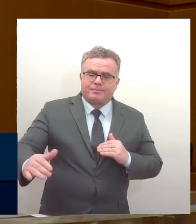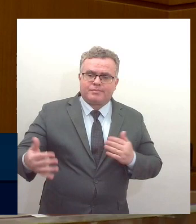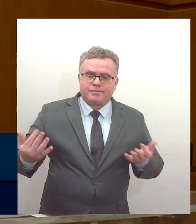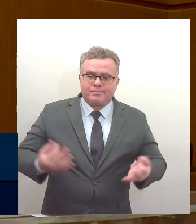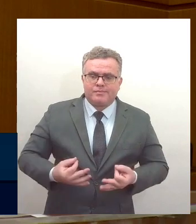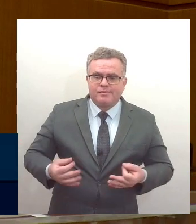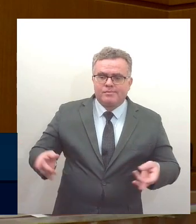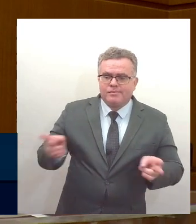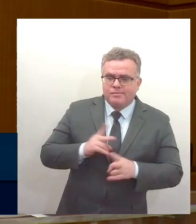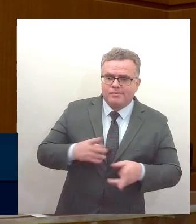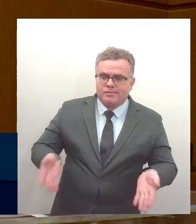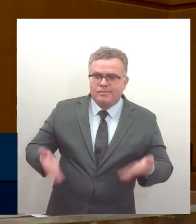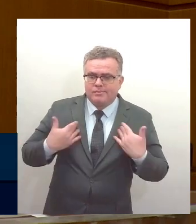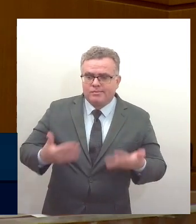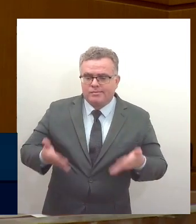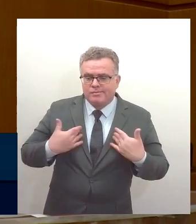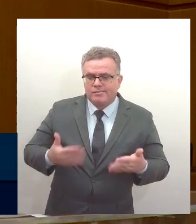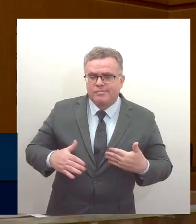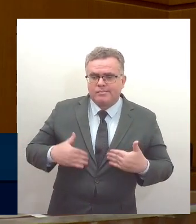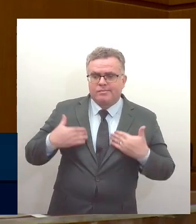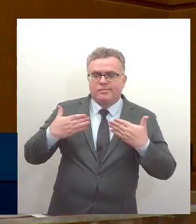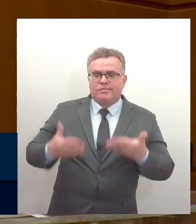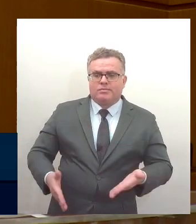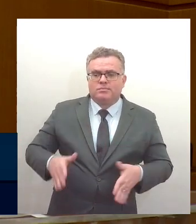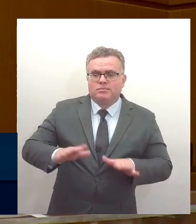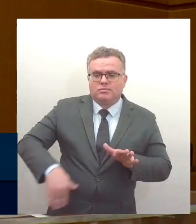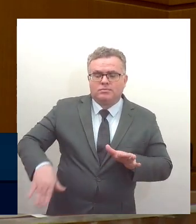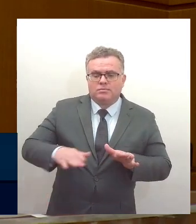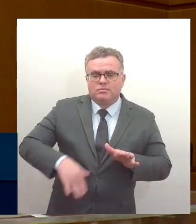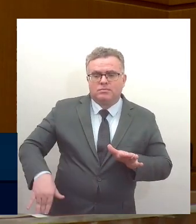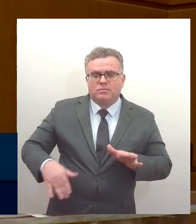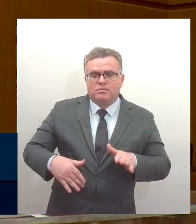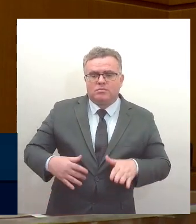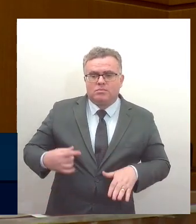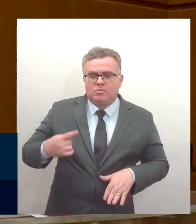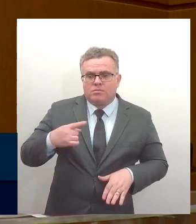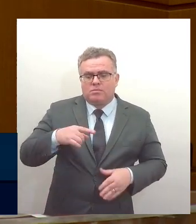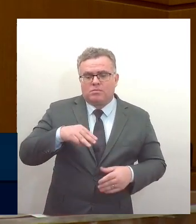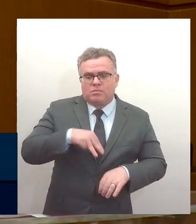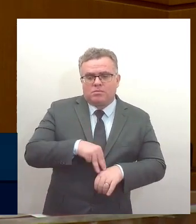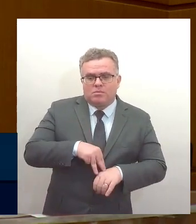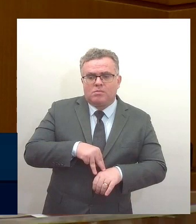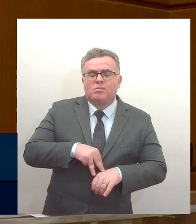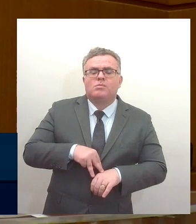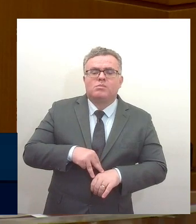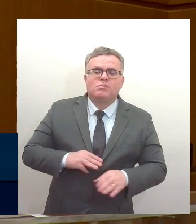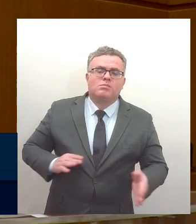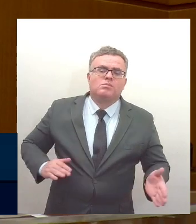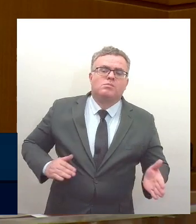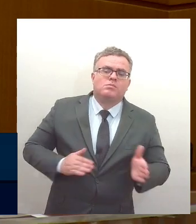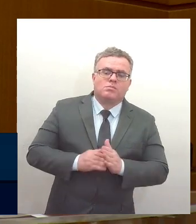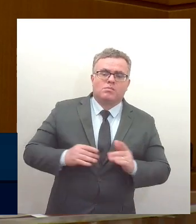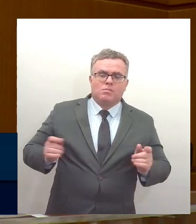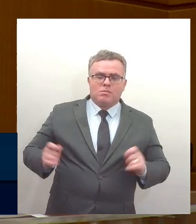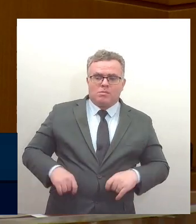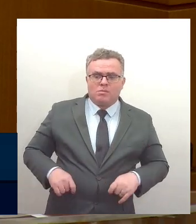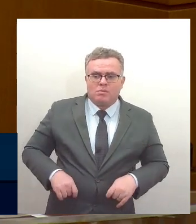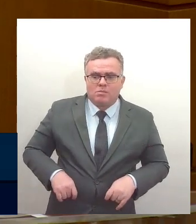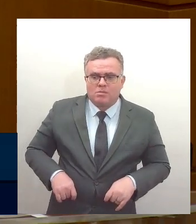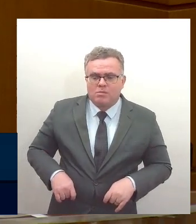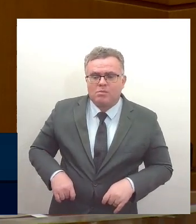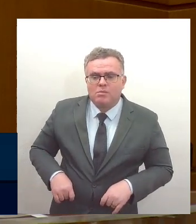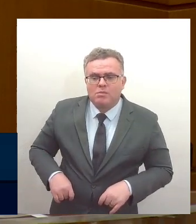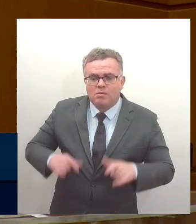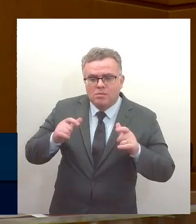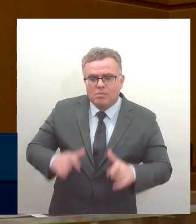de Atalaia. Ali estará montada a T2, o Ironman Village e a chegada. A corrida será